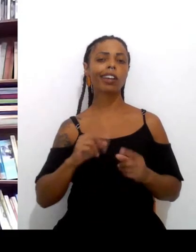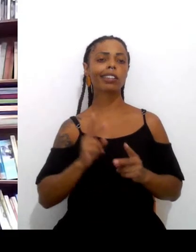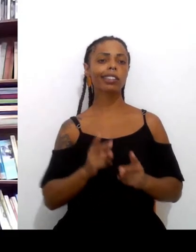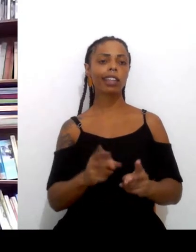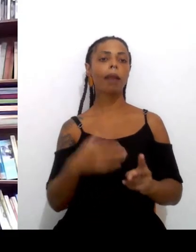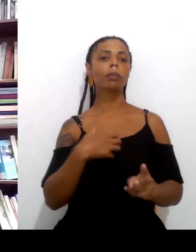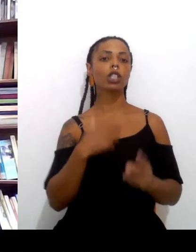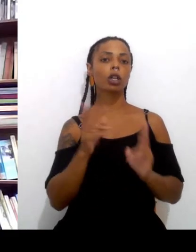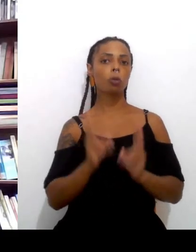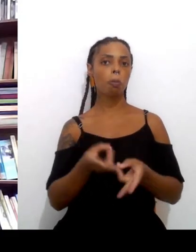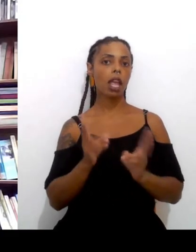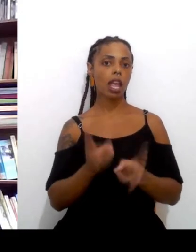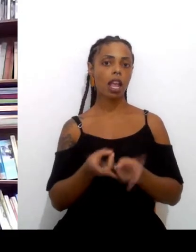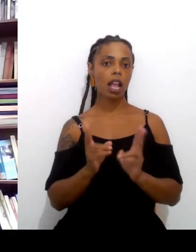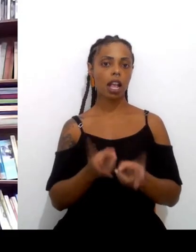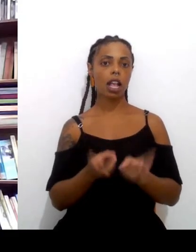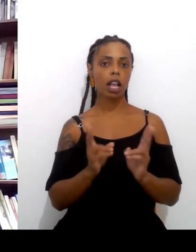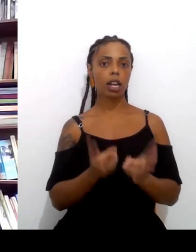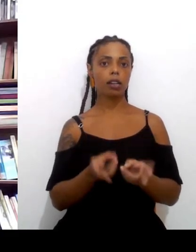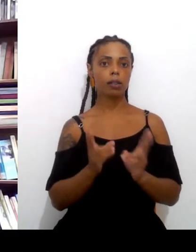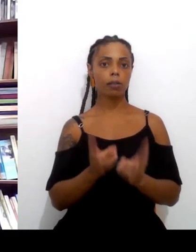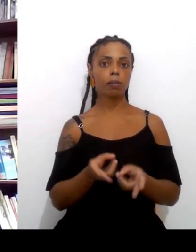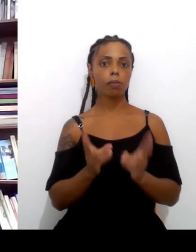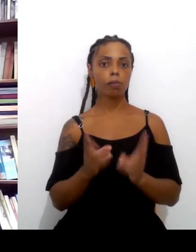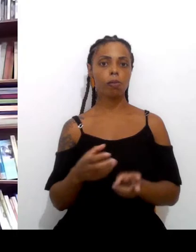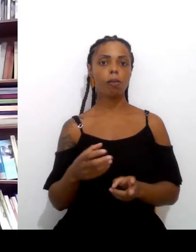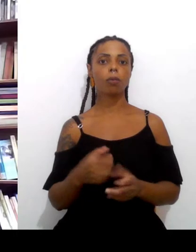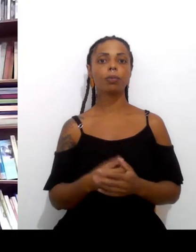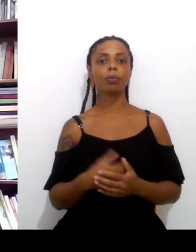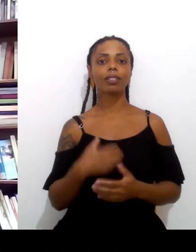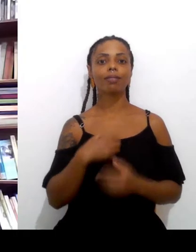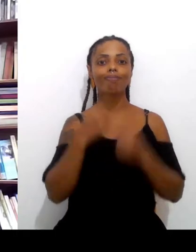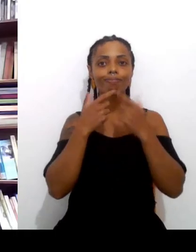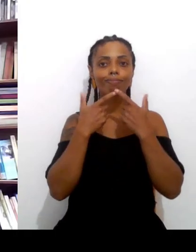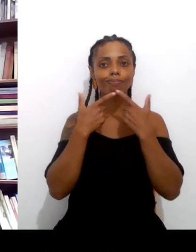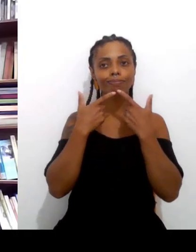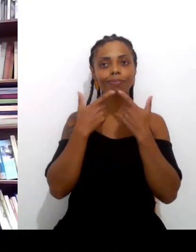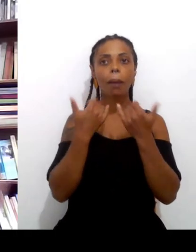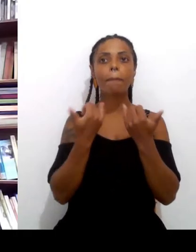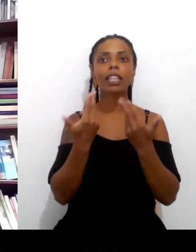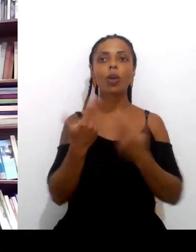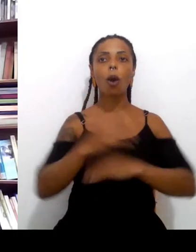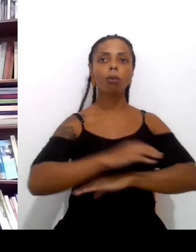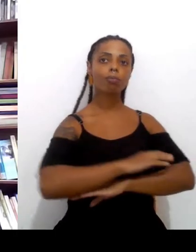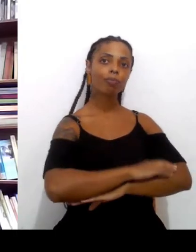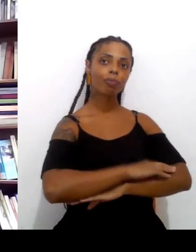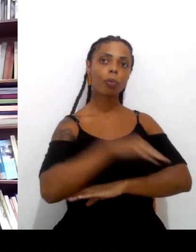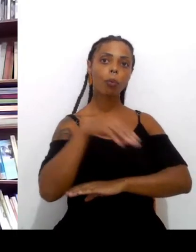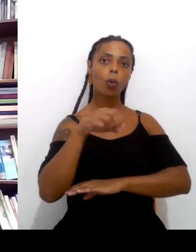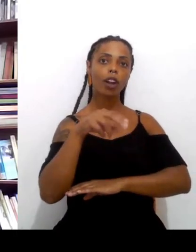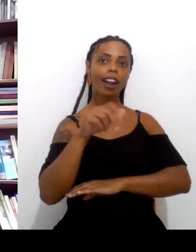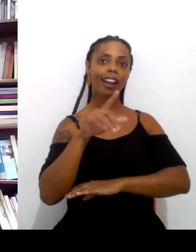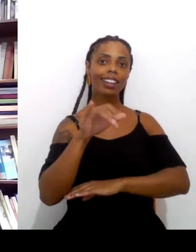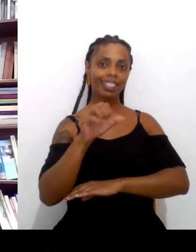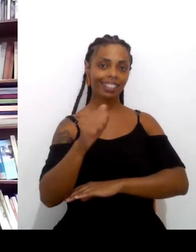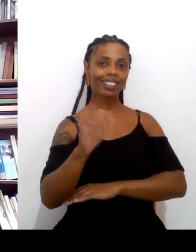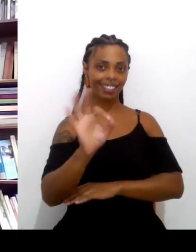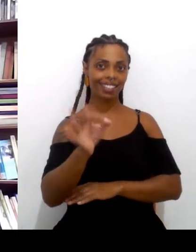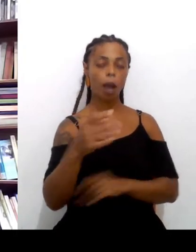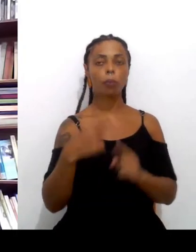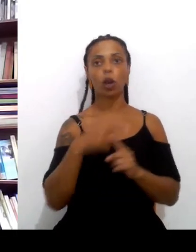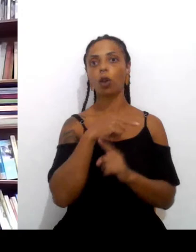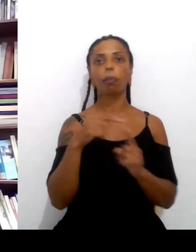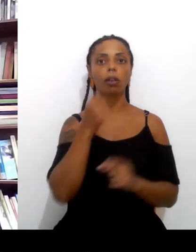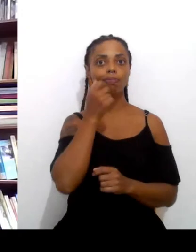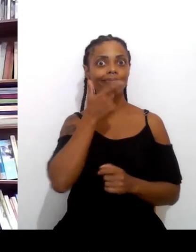ao mesmo tipo de sorriso Monalisa porque não dá para sorrir muito porque não